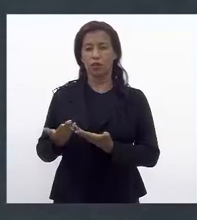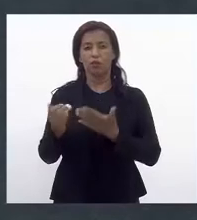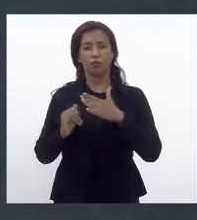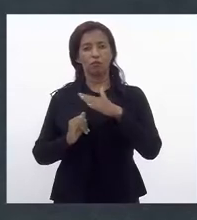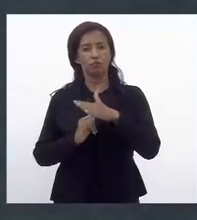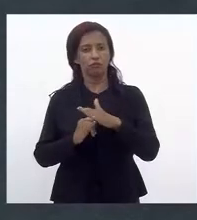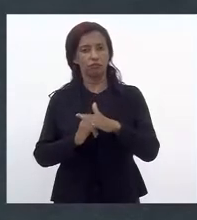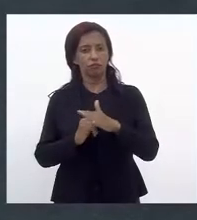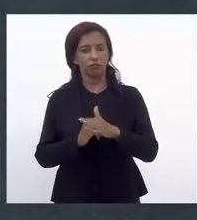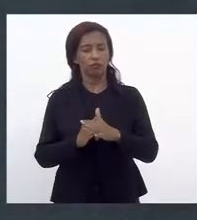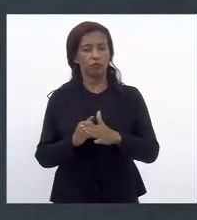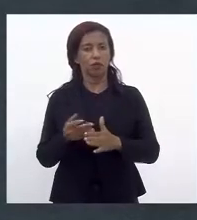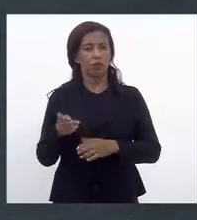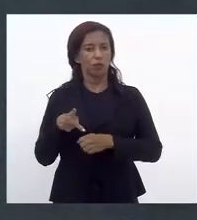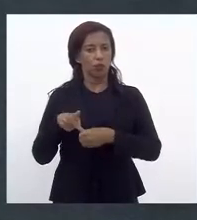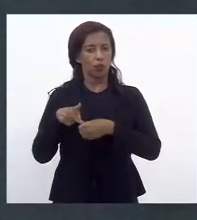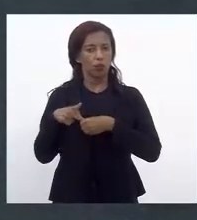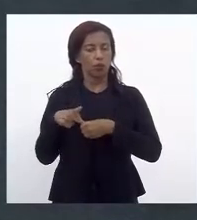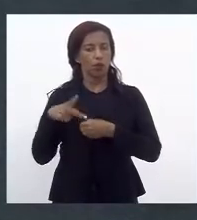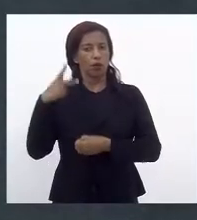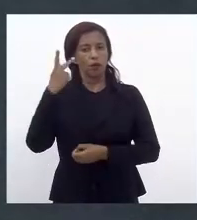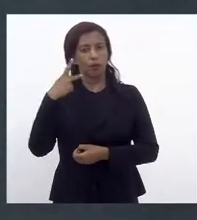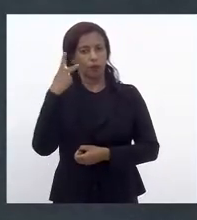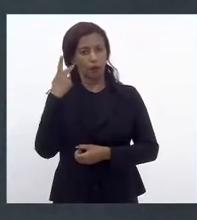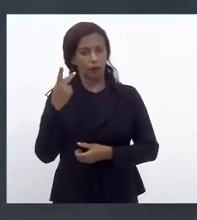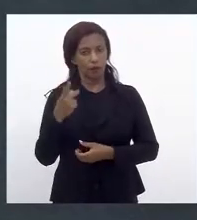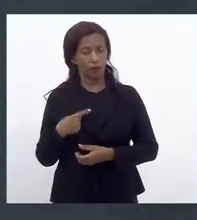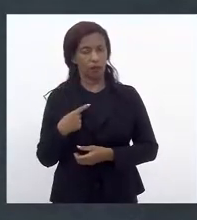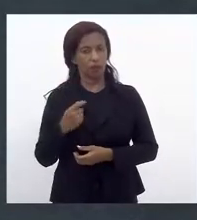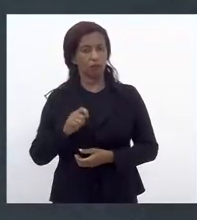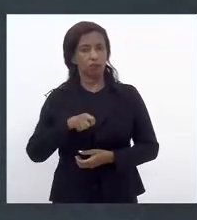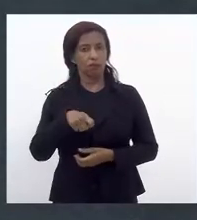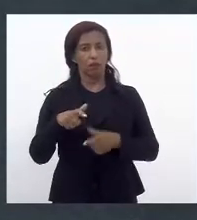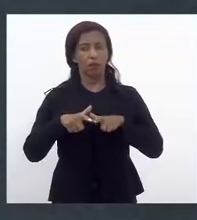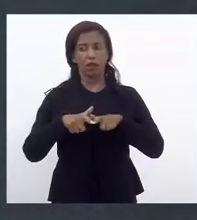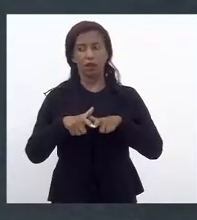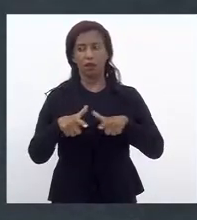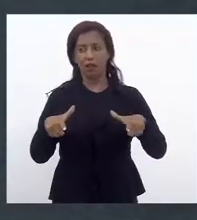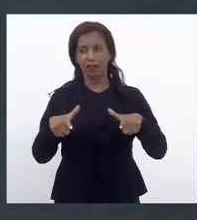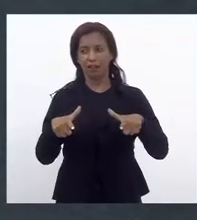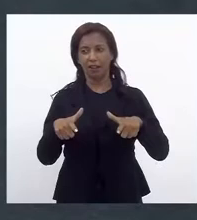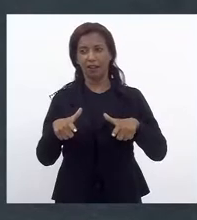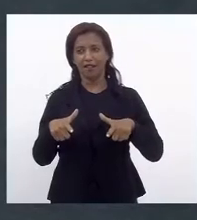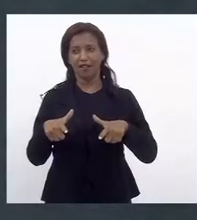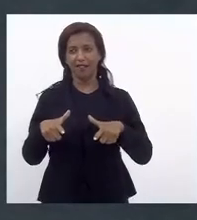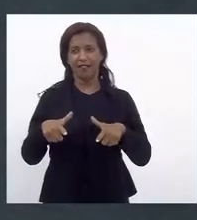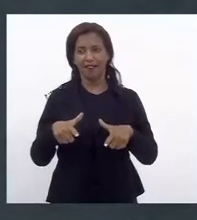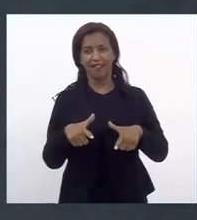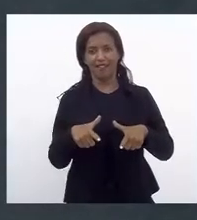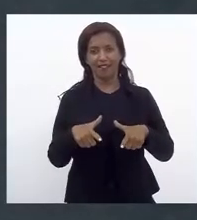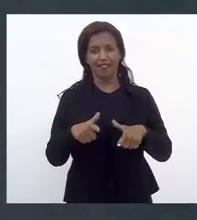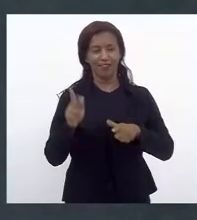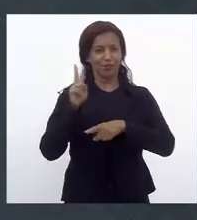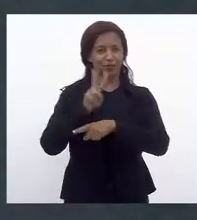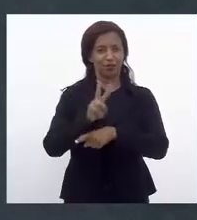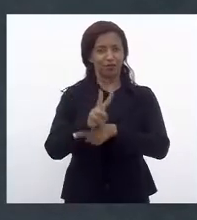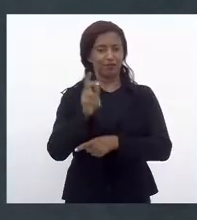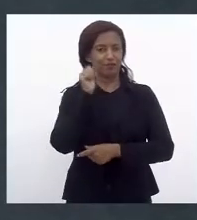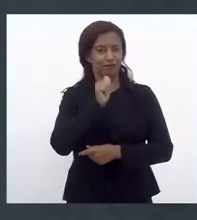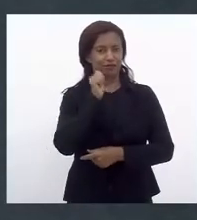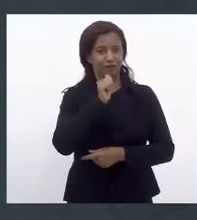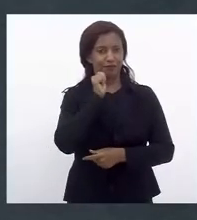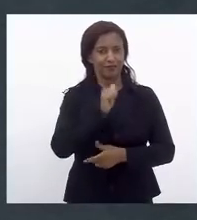instituição das procuradorias no parlamento significa ampliar o trabalho de proteção às